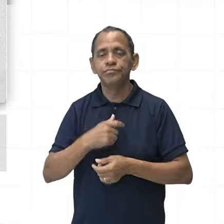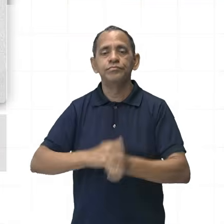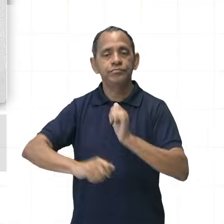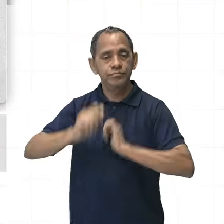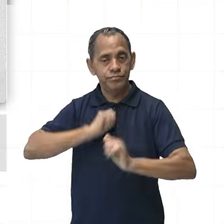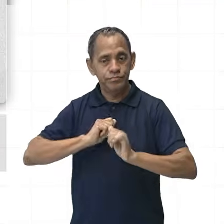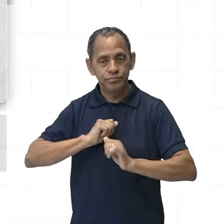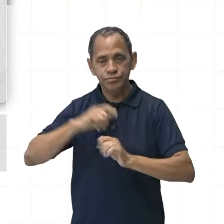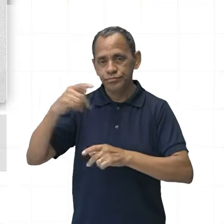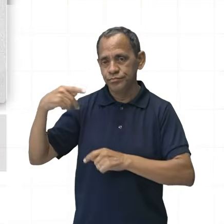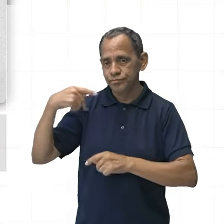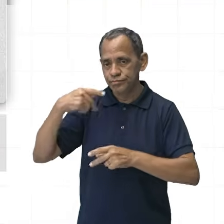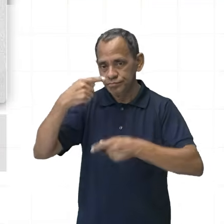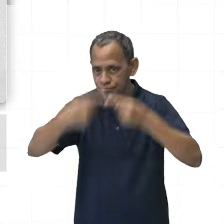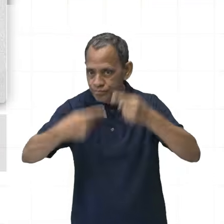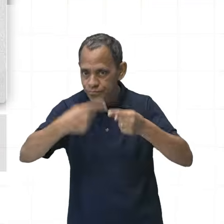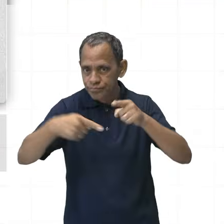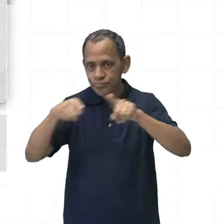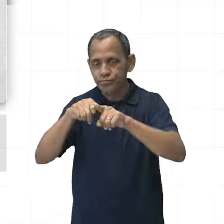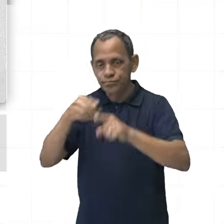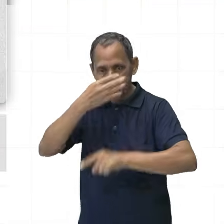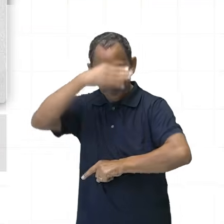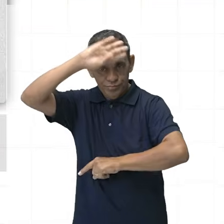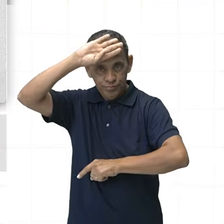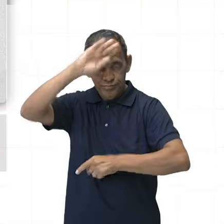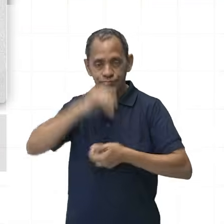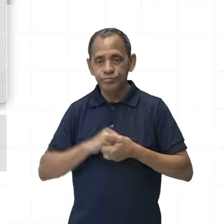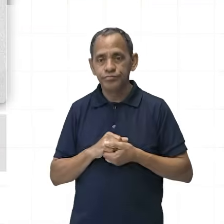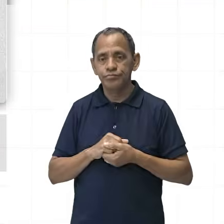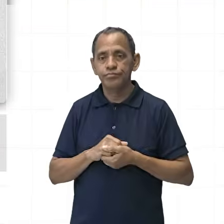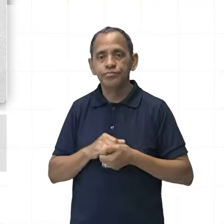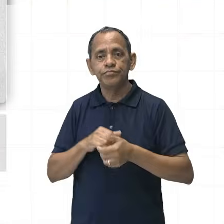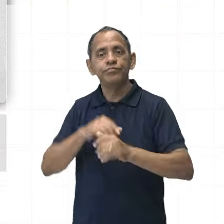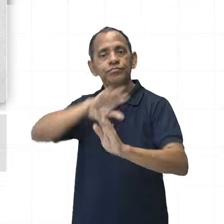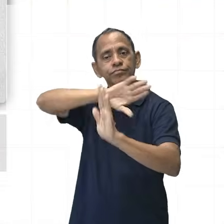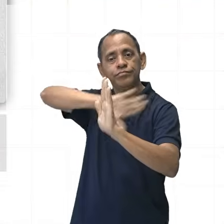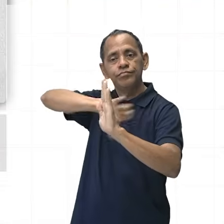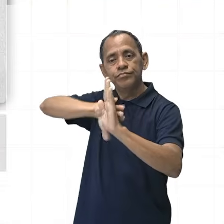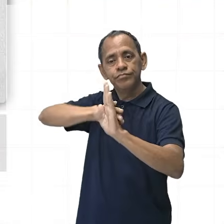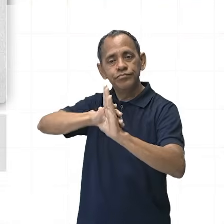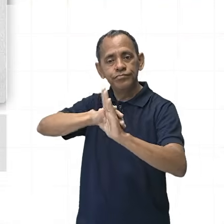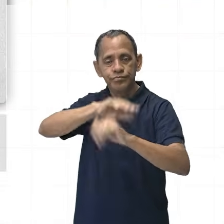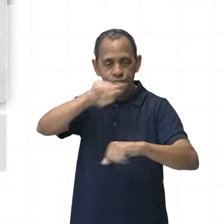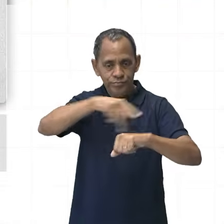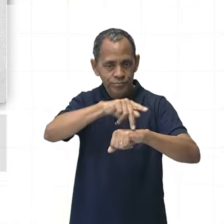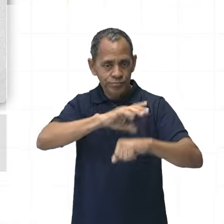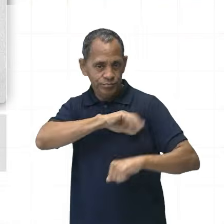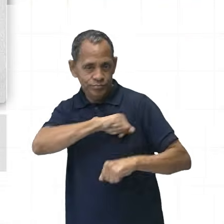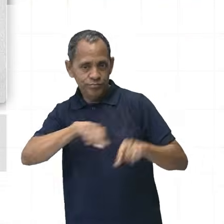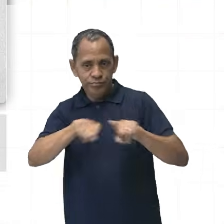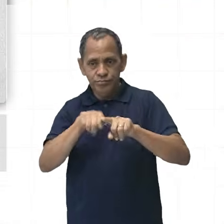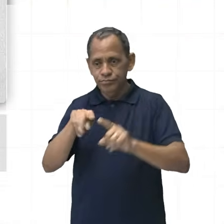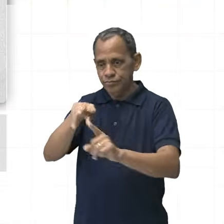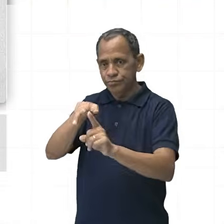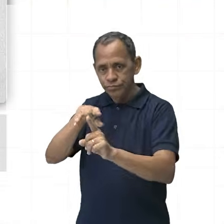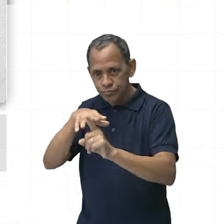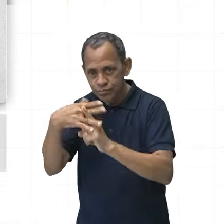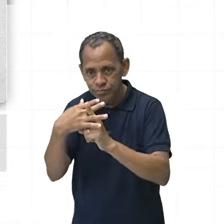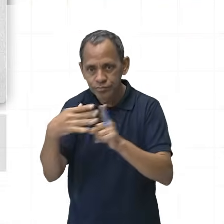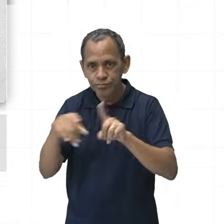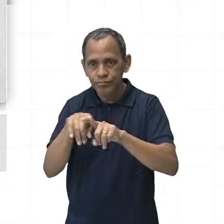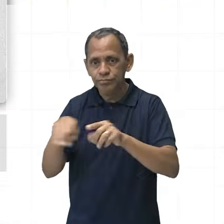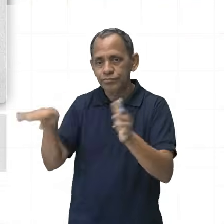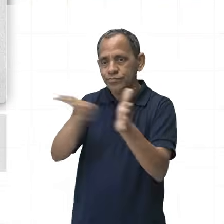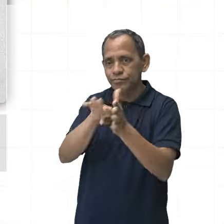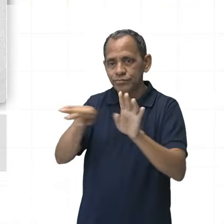uma influência econômica e política sobre Cuba. Ideais nacionalistas e